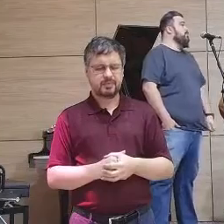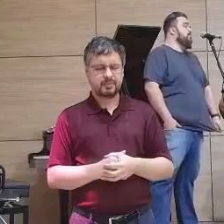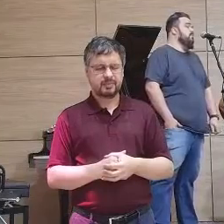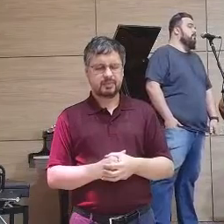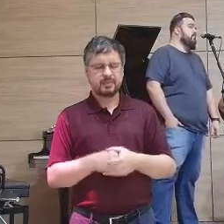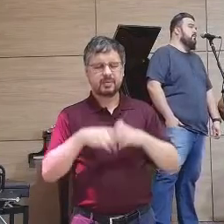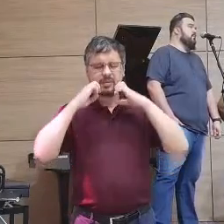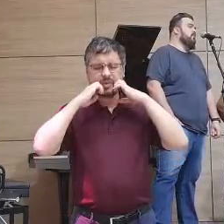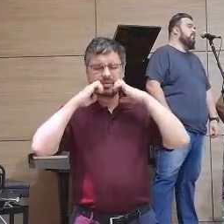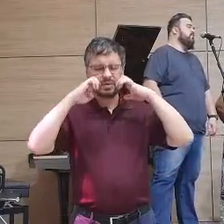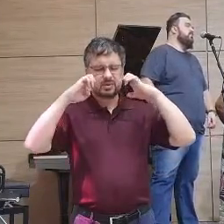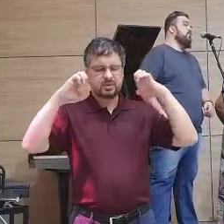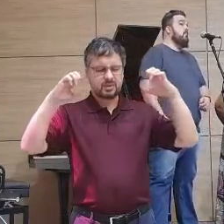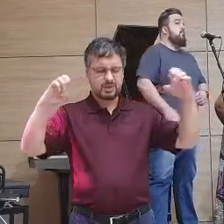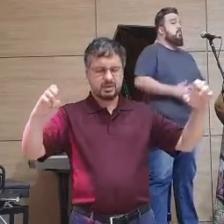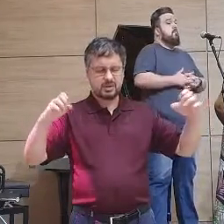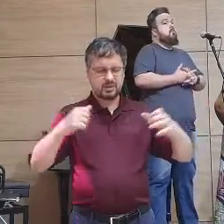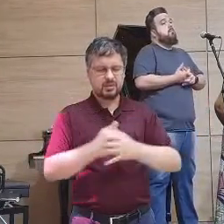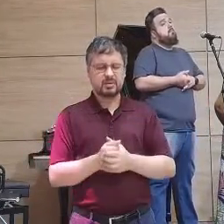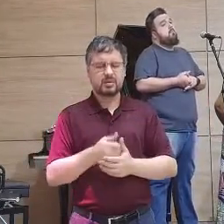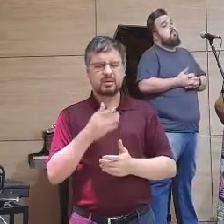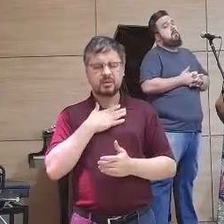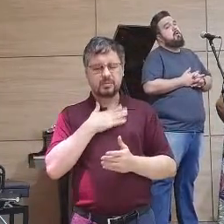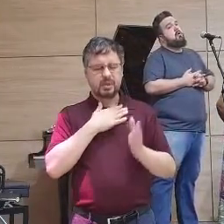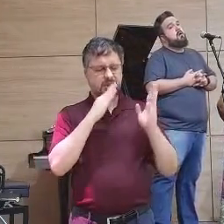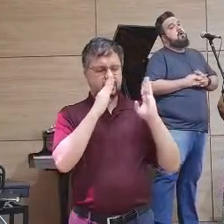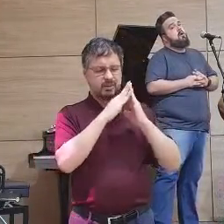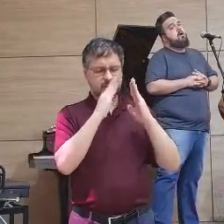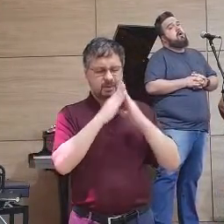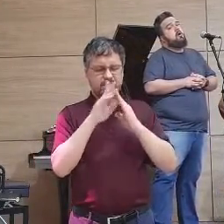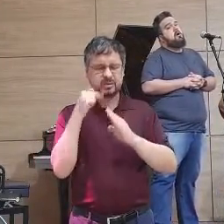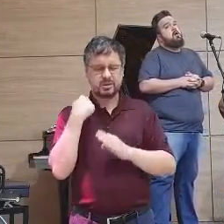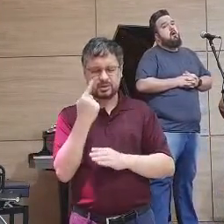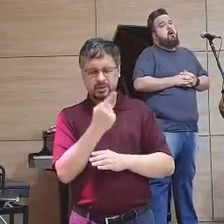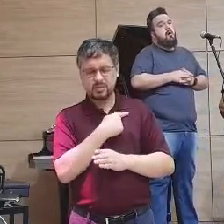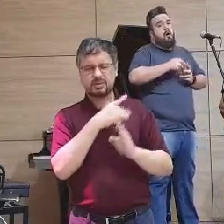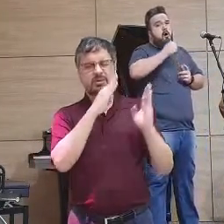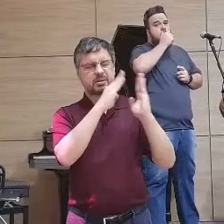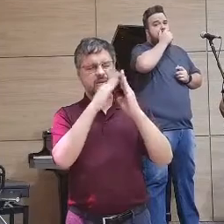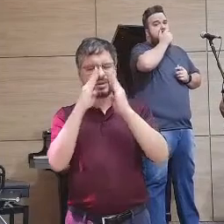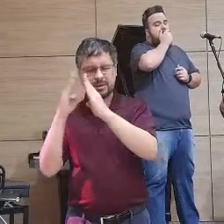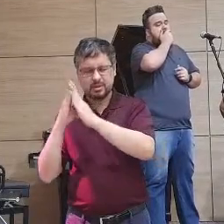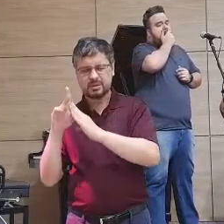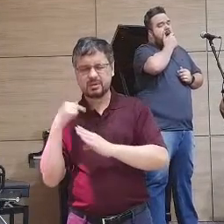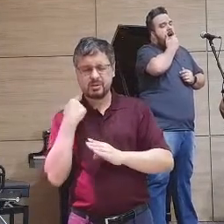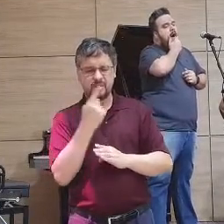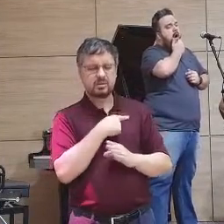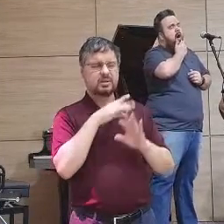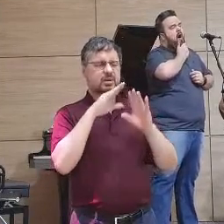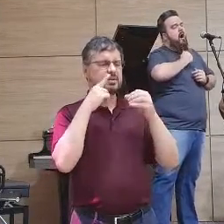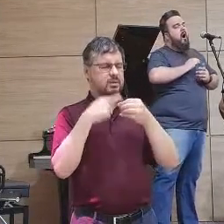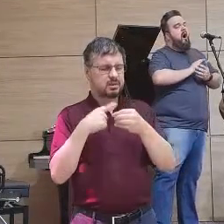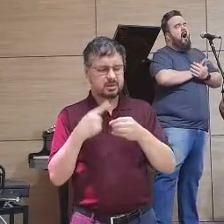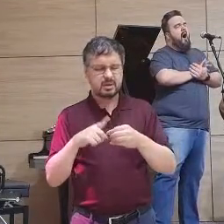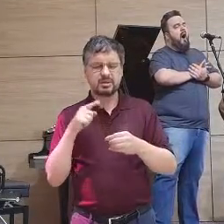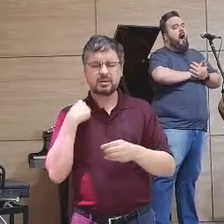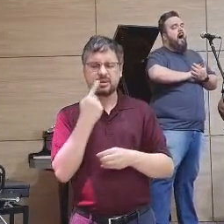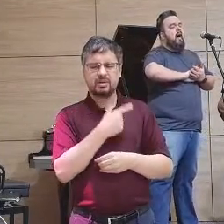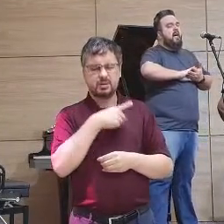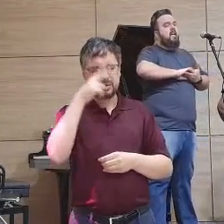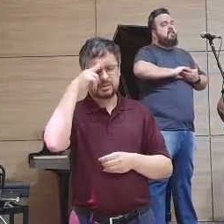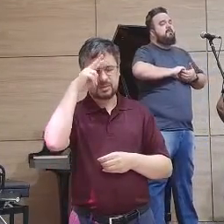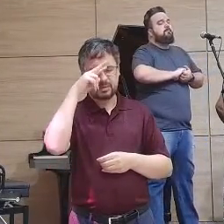e o evangelho na minha casa nas nossas casas da nossa cidade na nossa história